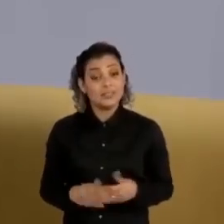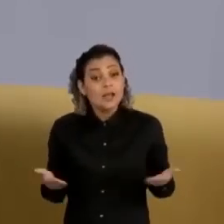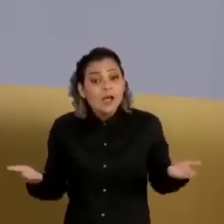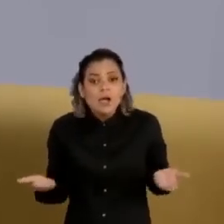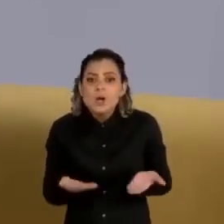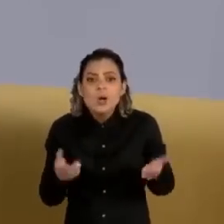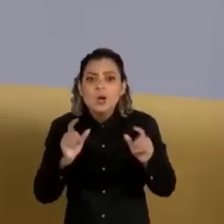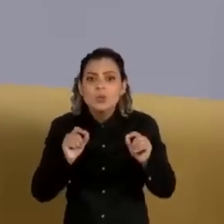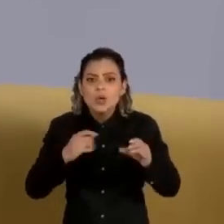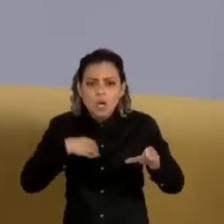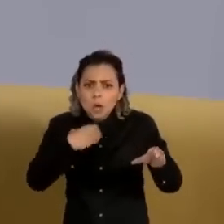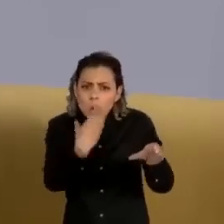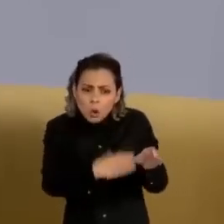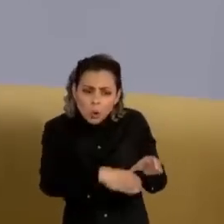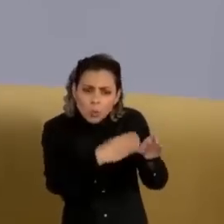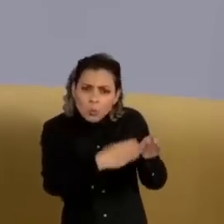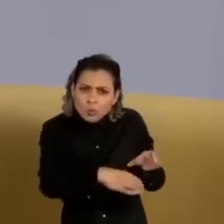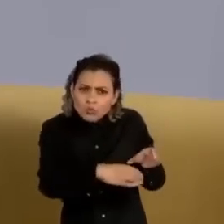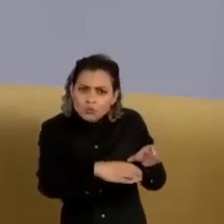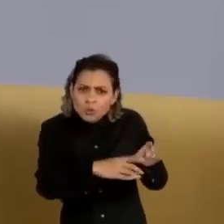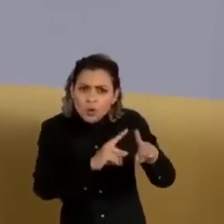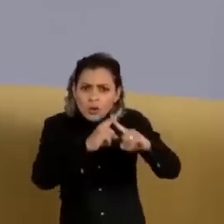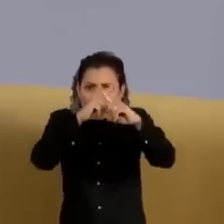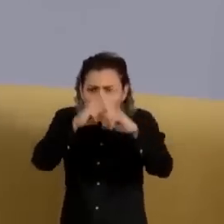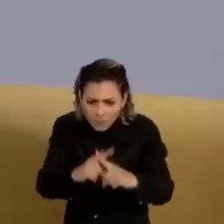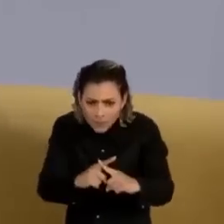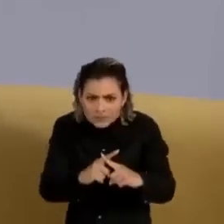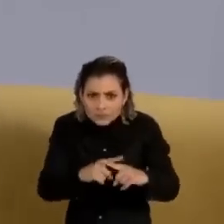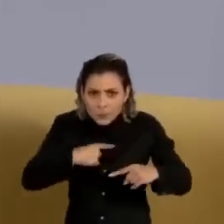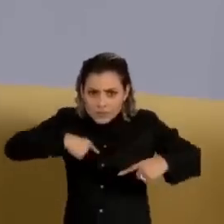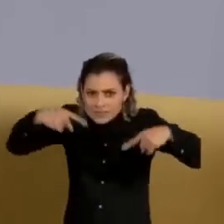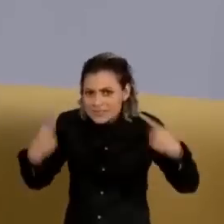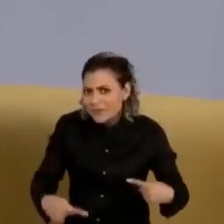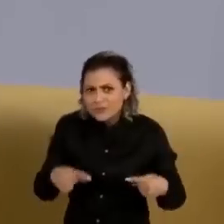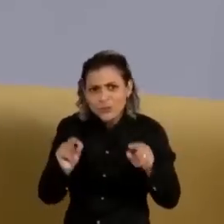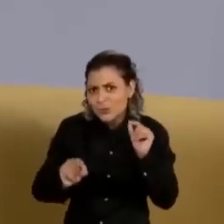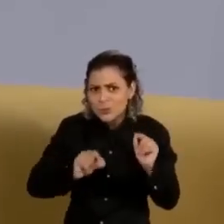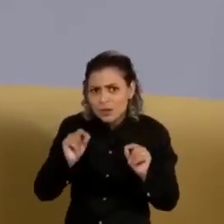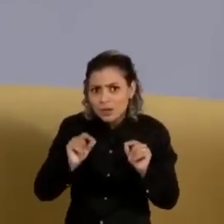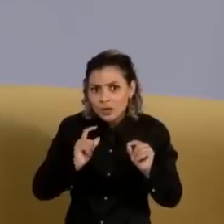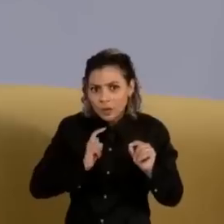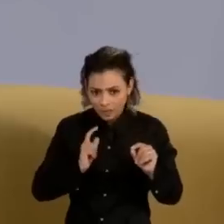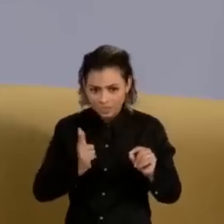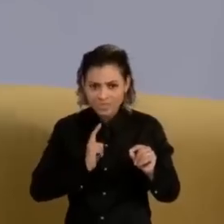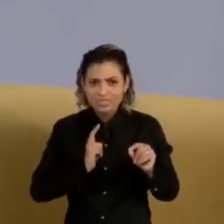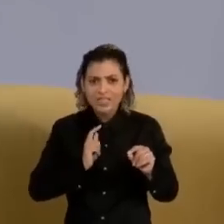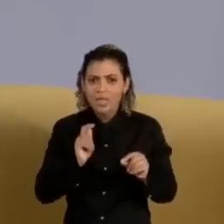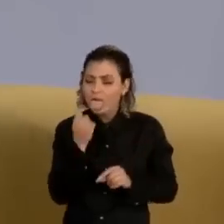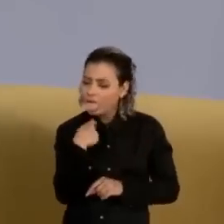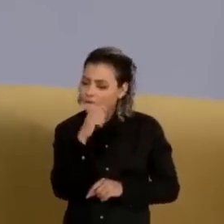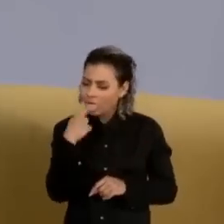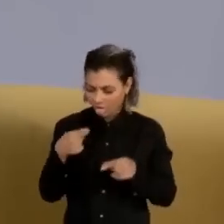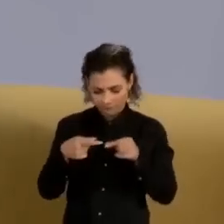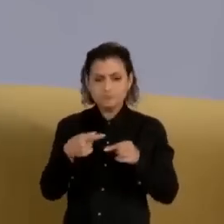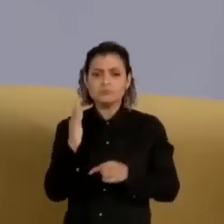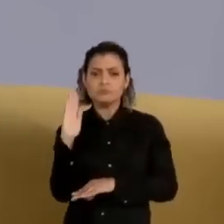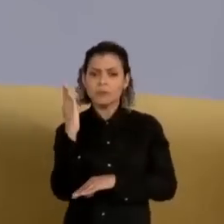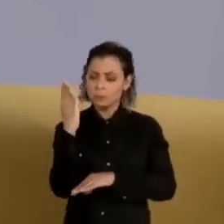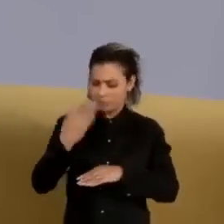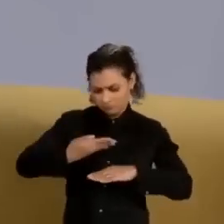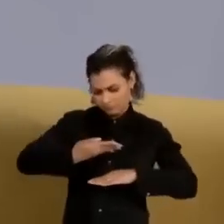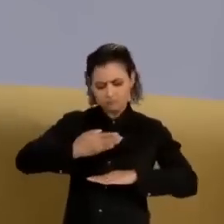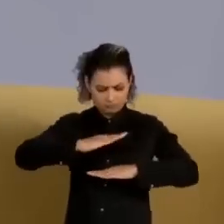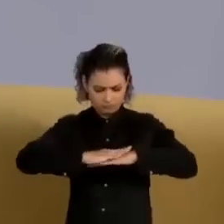Agora, um concurso onde os competidores são desafiados a construir uma ponte de palitos de sorvete e cola